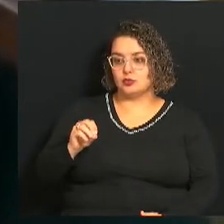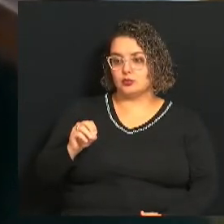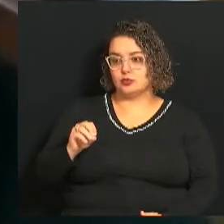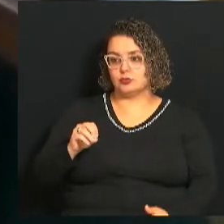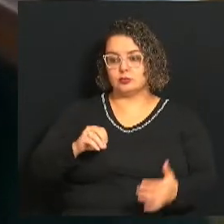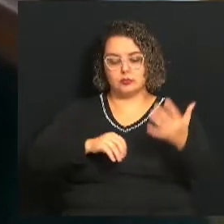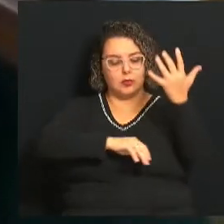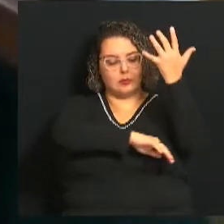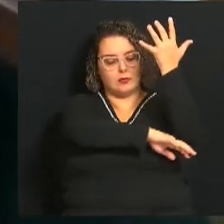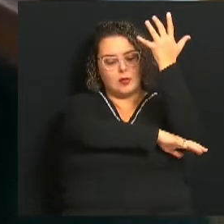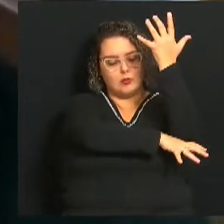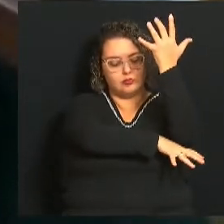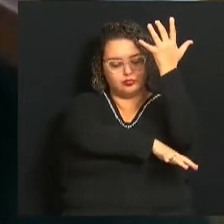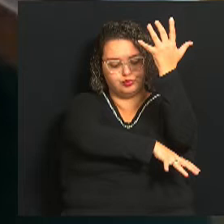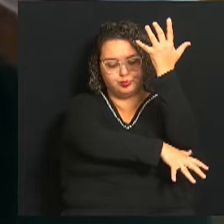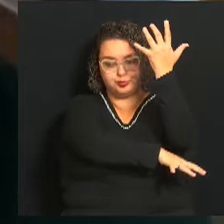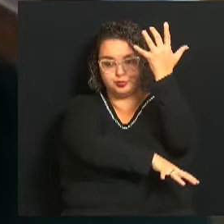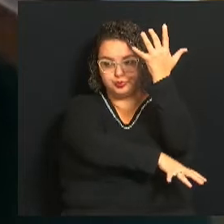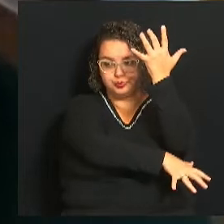né?